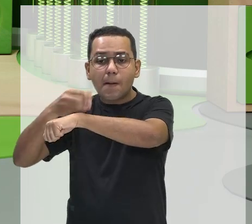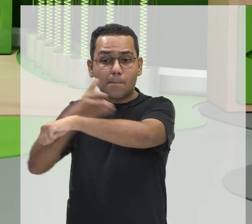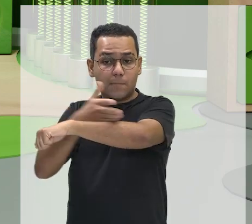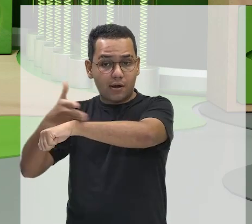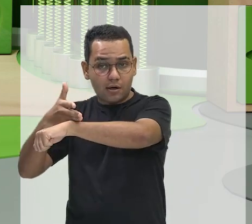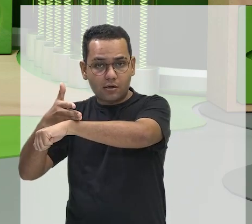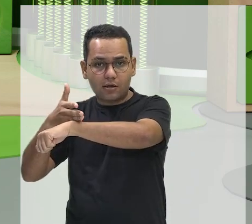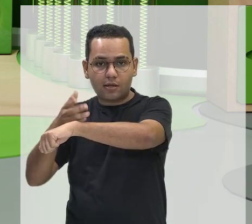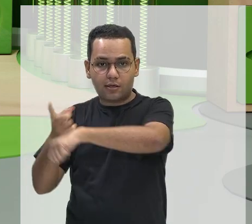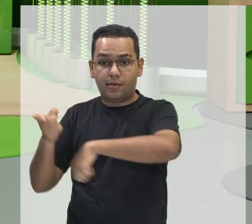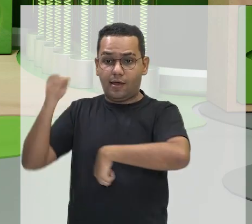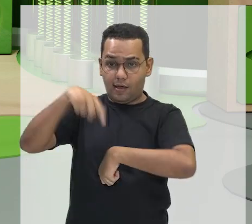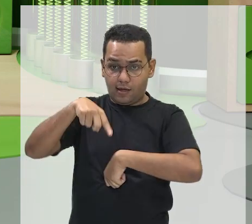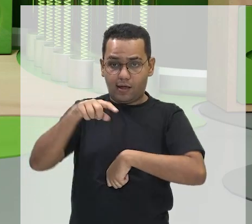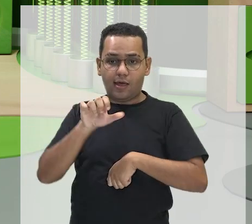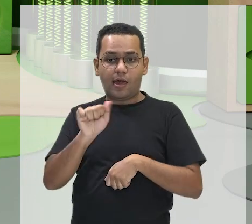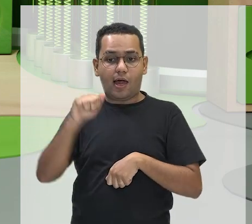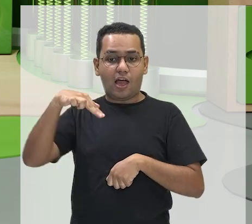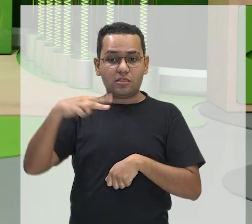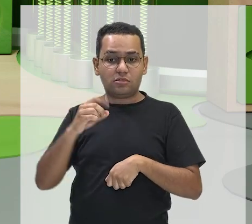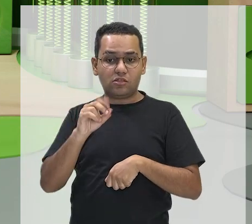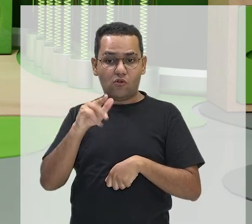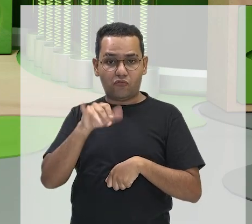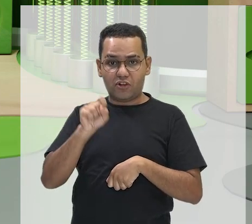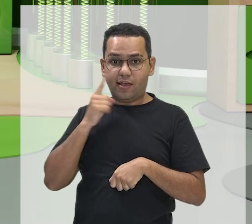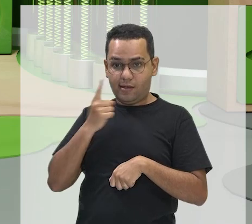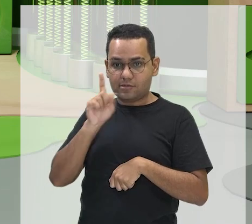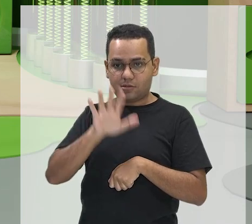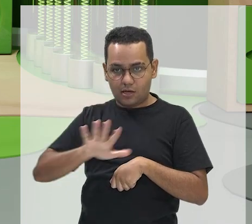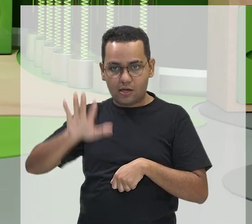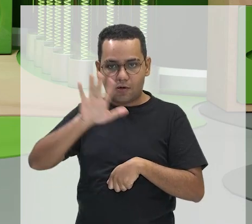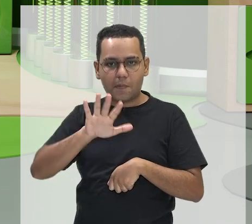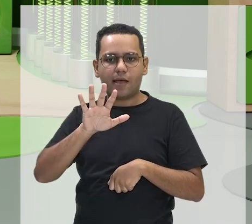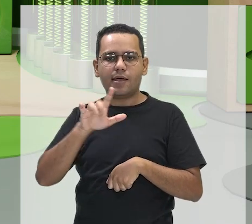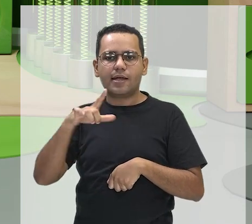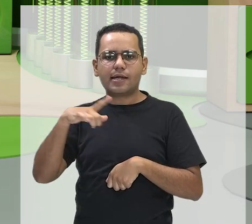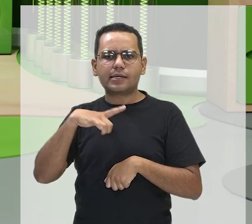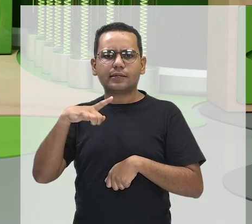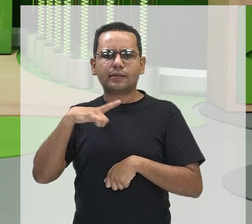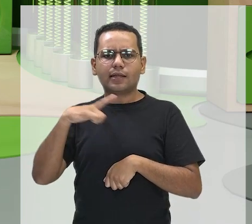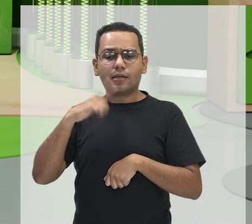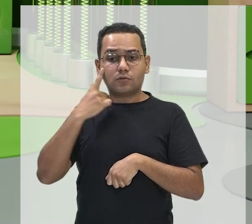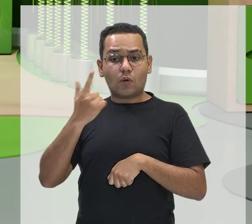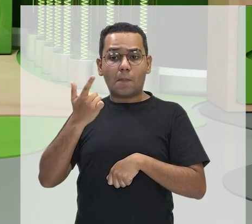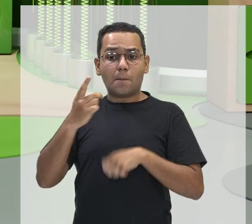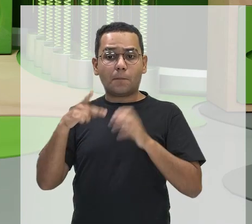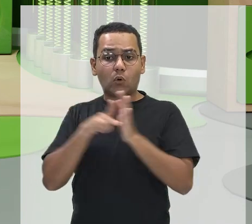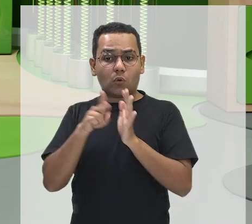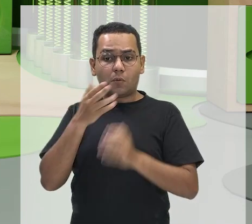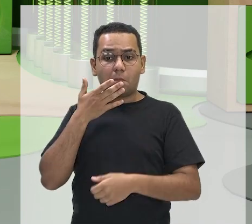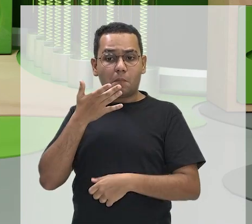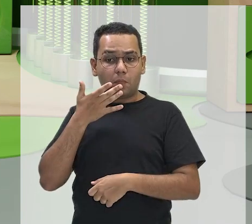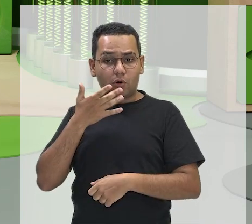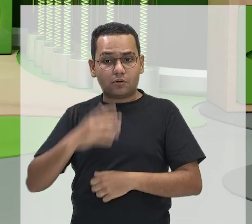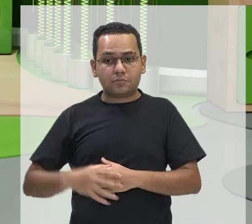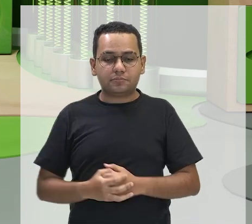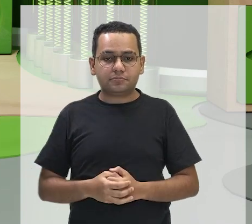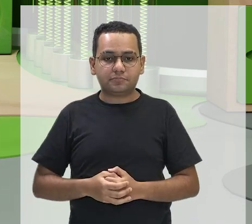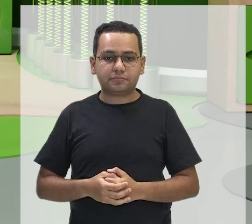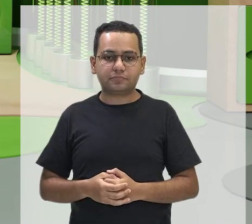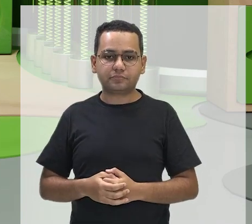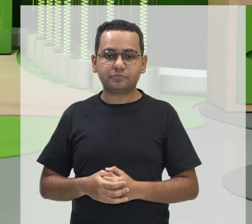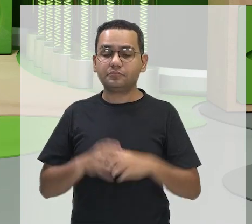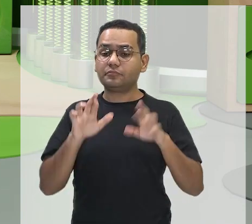gente costuma chamar, ele é chamado também de mosquito prego, né? Então esse aqui é um mosquito relacionado aí com a malária,